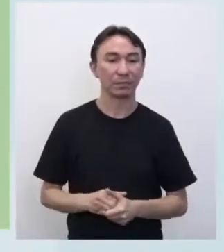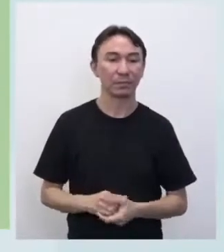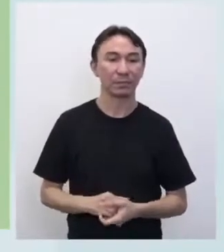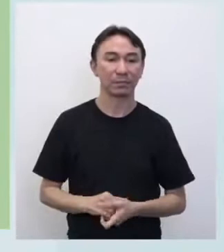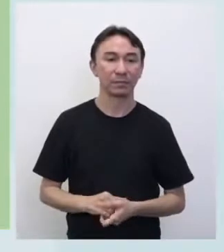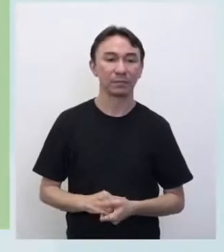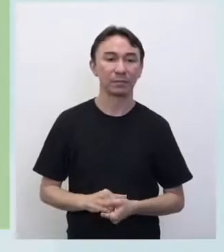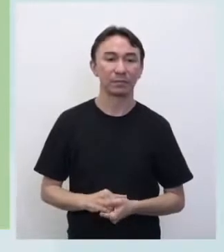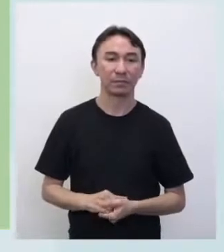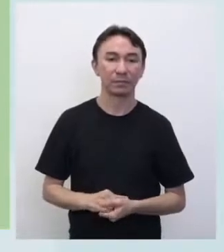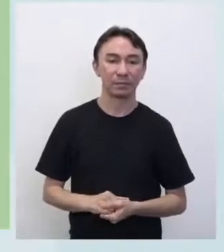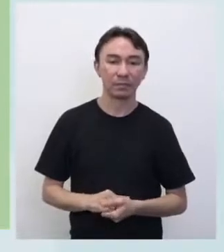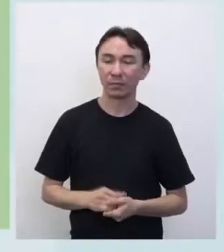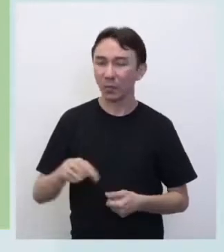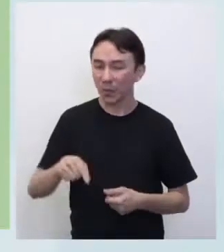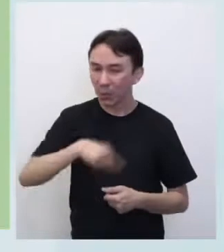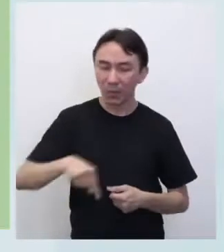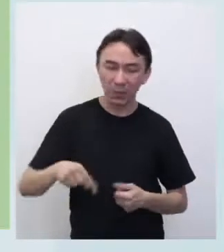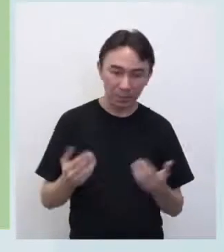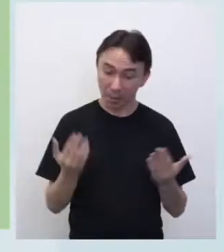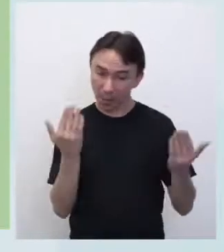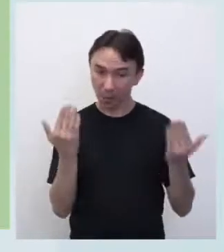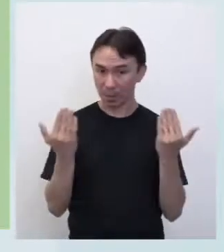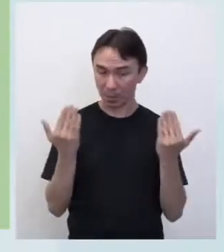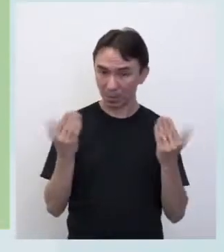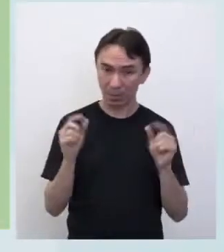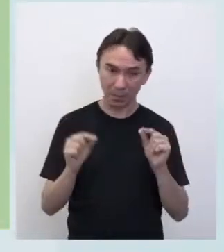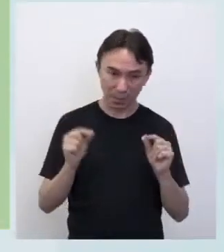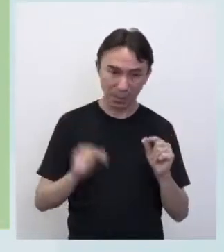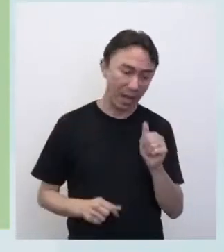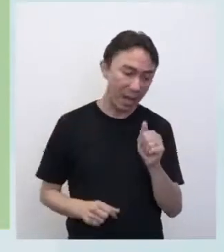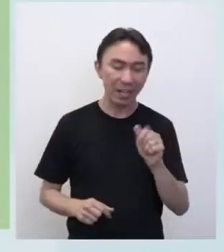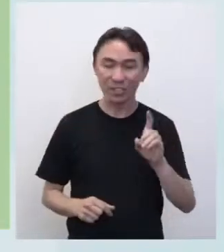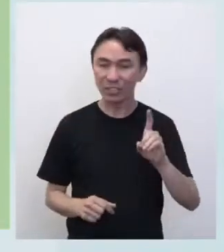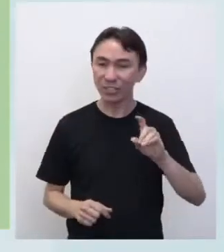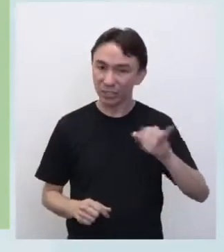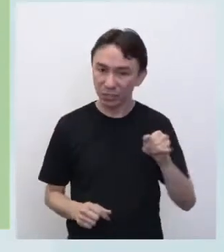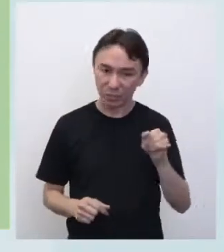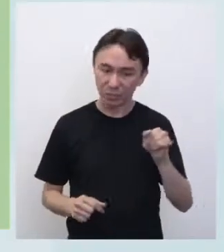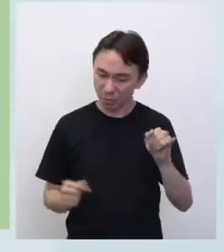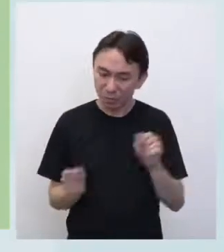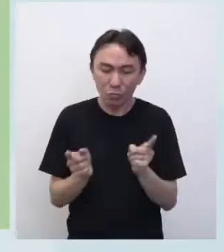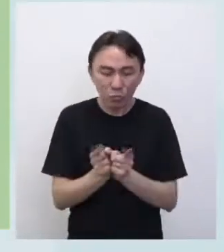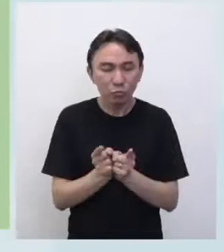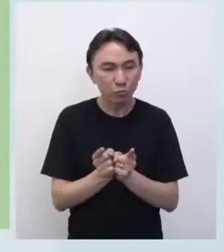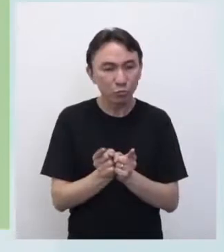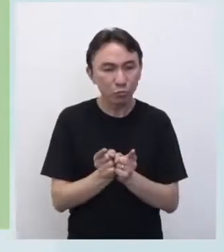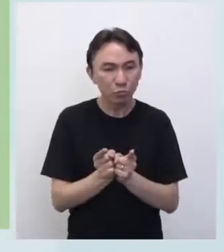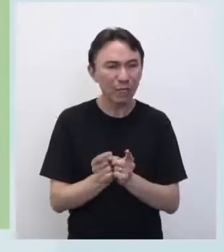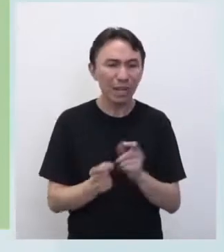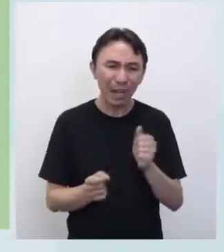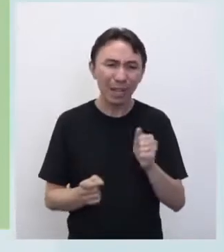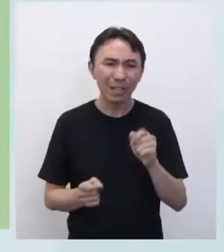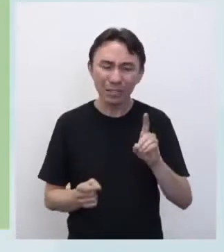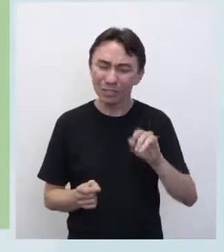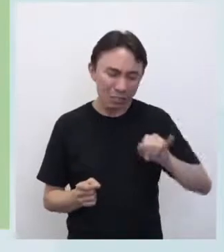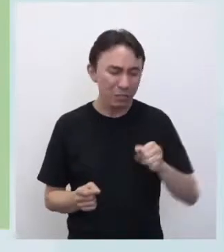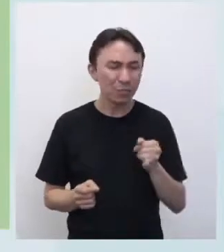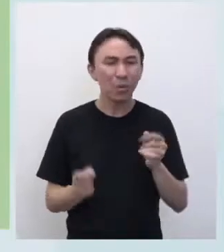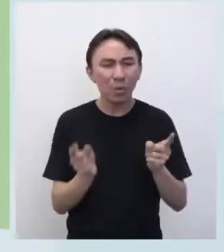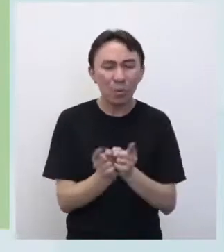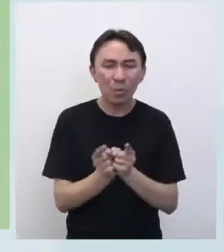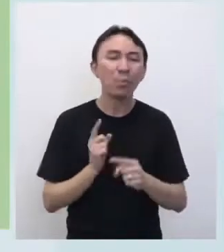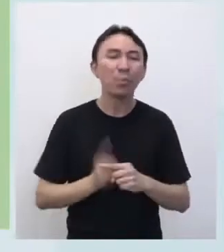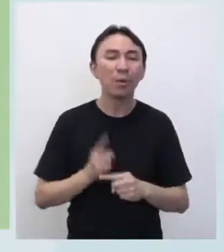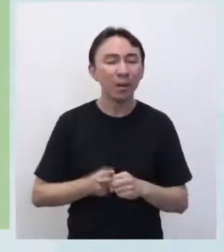adjectives. A gente vai fazer o comparativo agora de adjetivos curtos. E por que a gente fala assim, adjetivos curtos, né? Porque